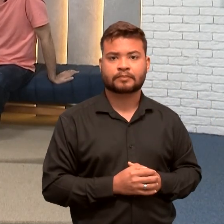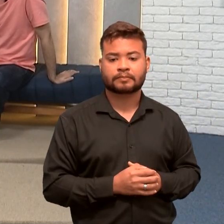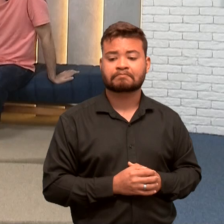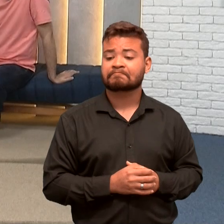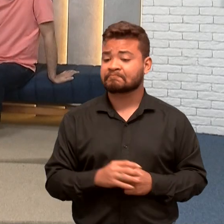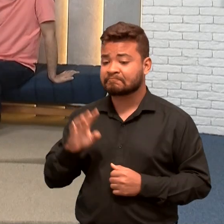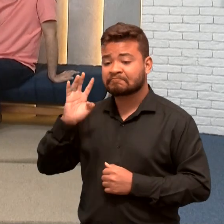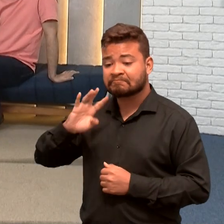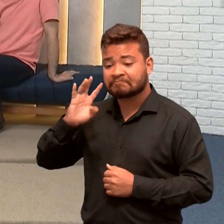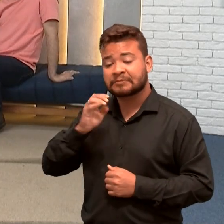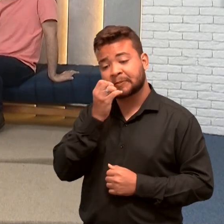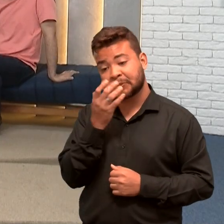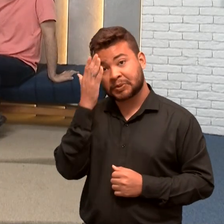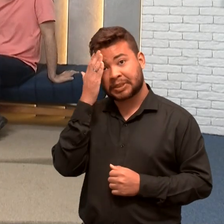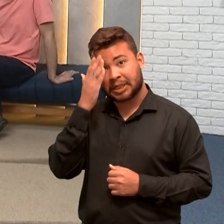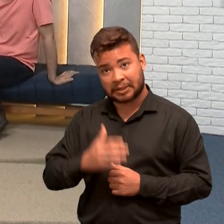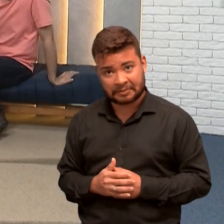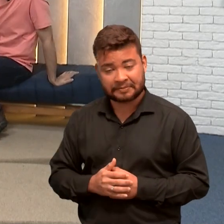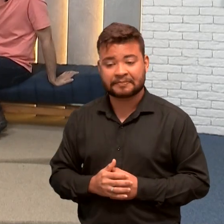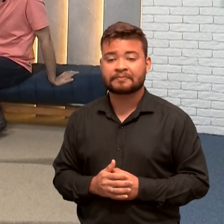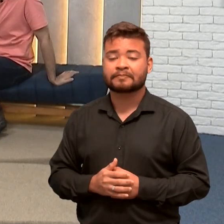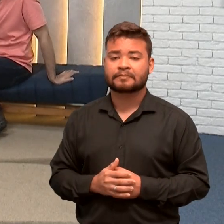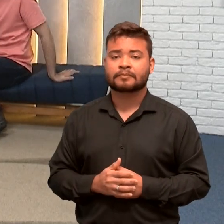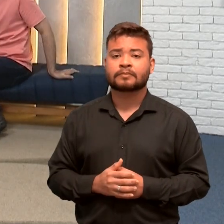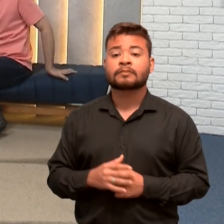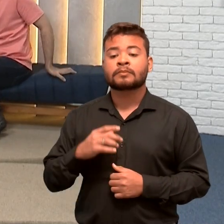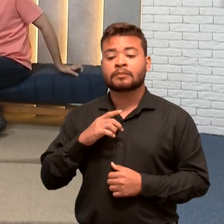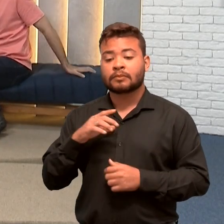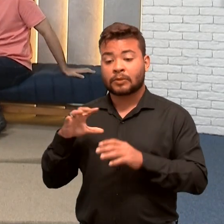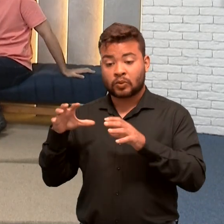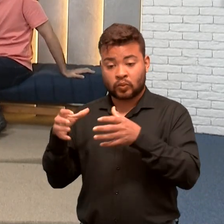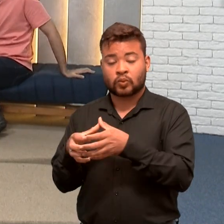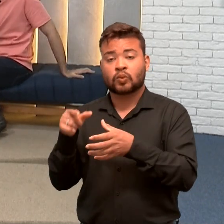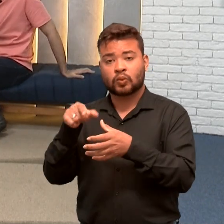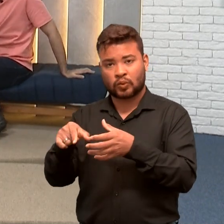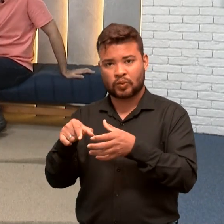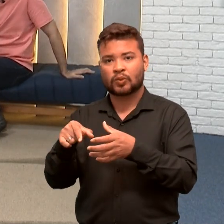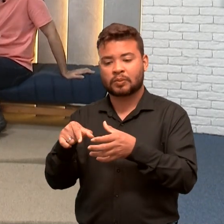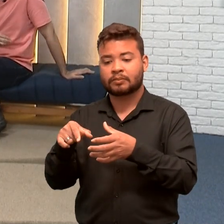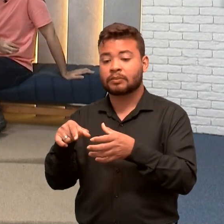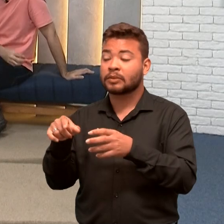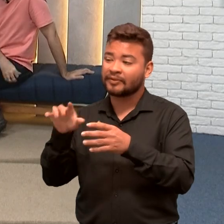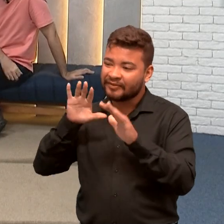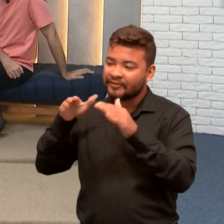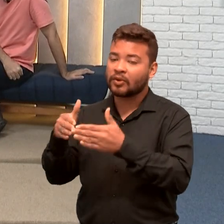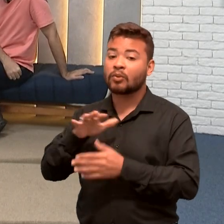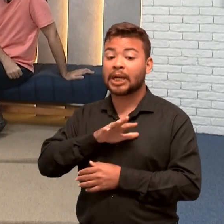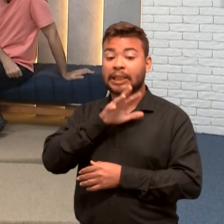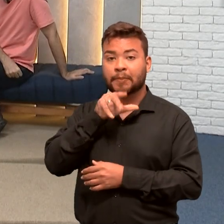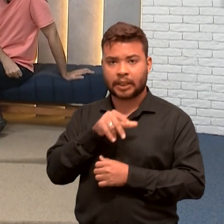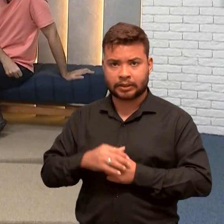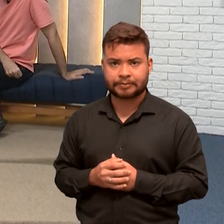Que bacana saber disso. E assim, dentro do comitê, assim, em relação aos animais, professora Elizabeth,